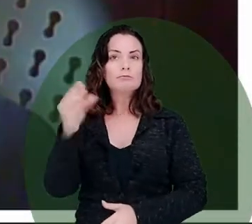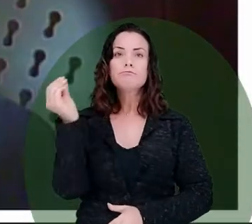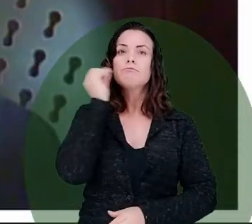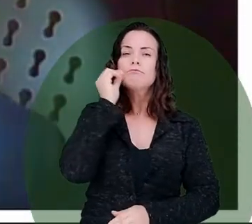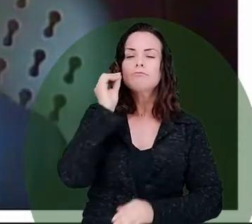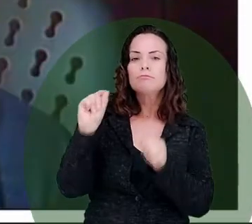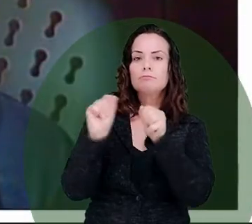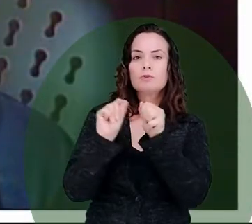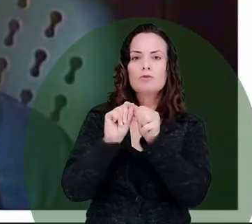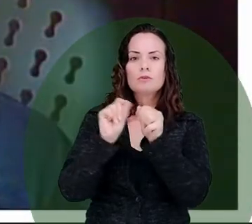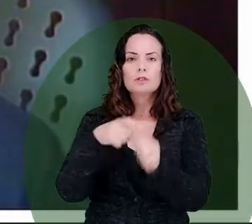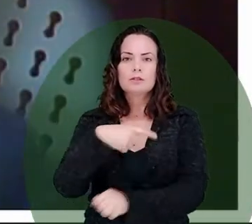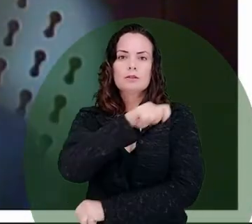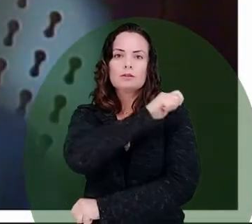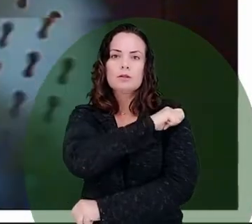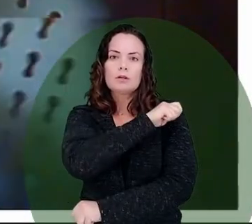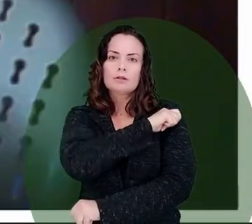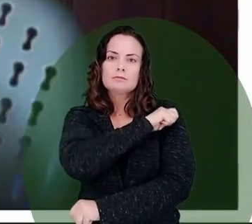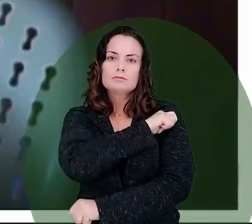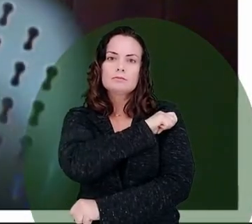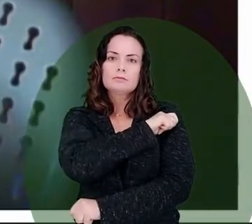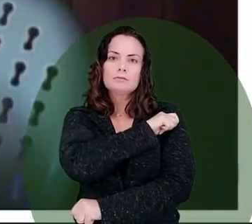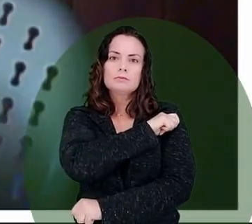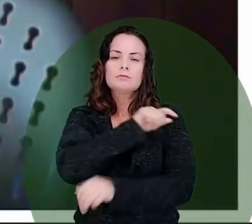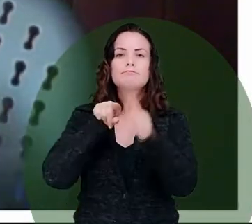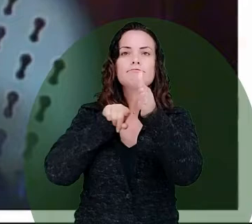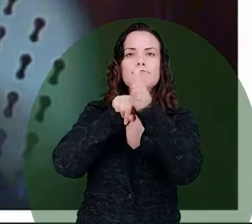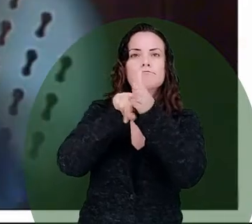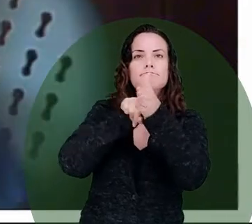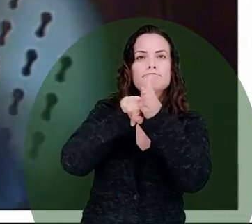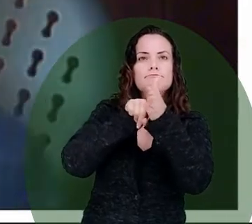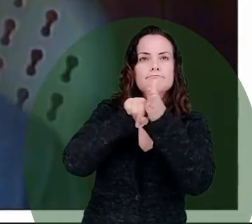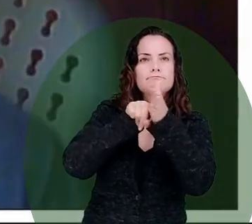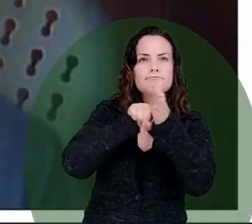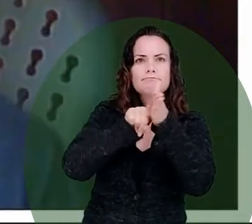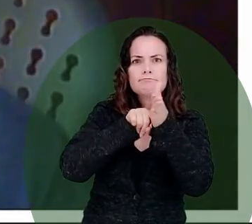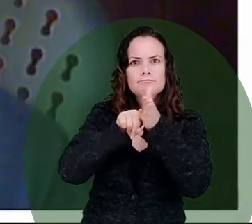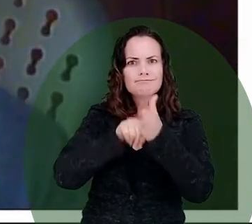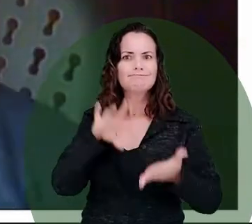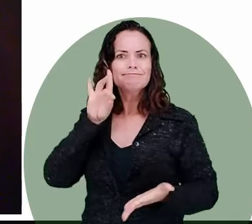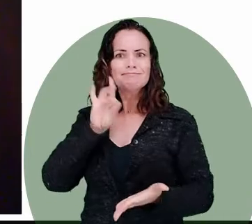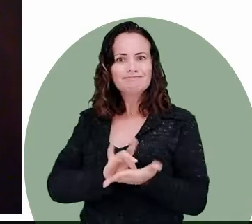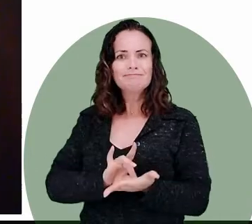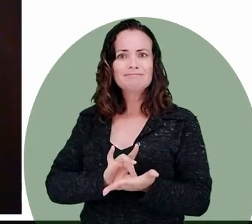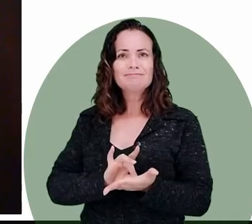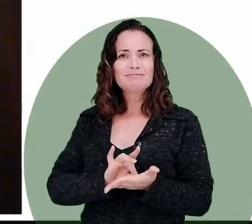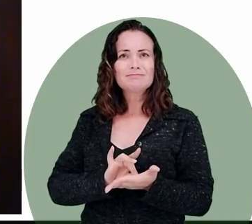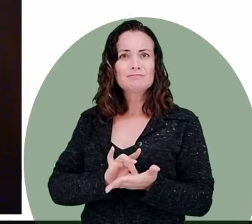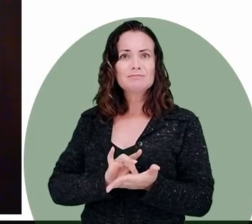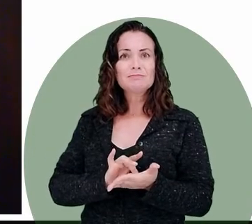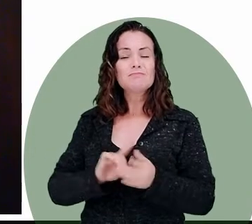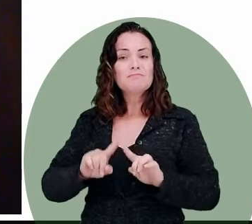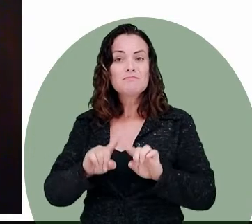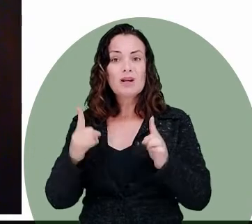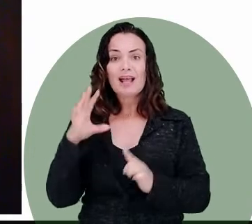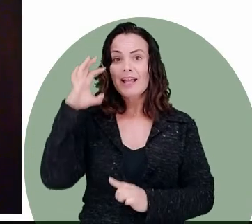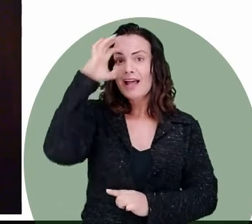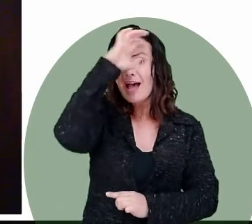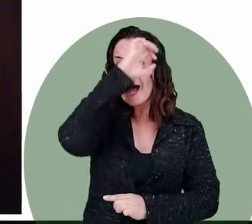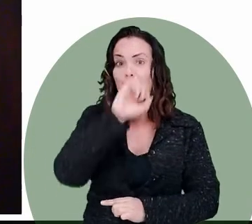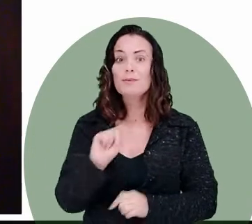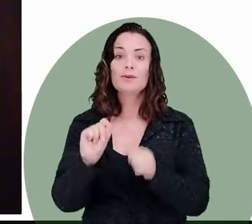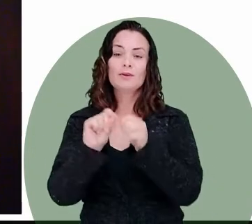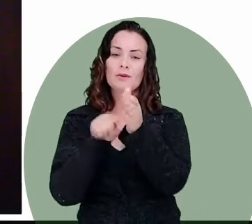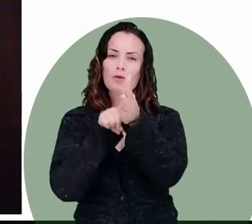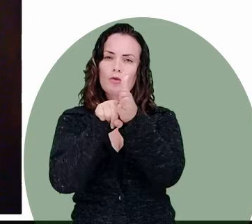com os alunos uma pesquisa que fosse real, mas aprenderem a fazer